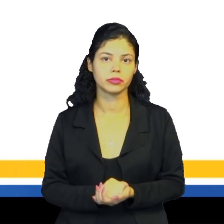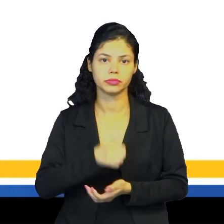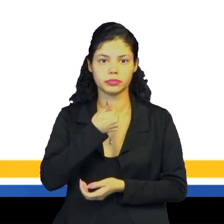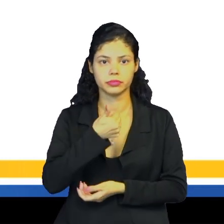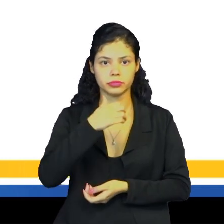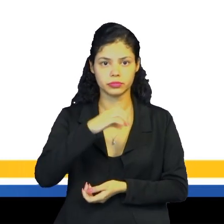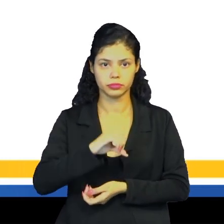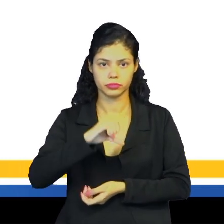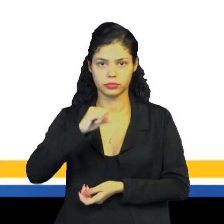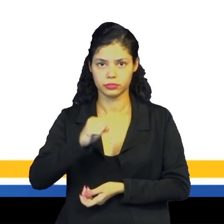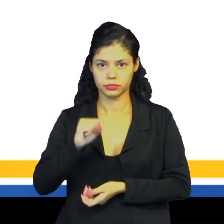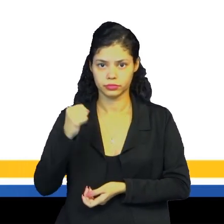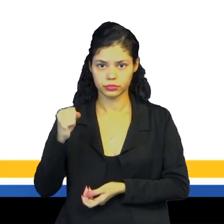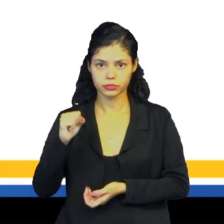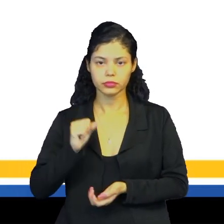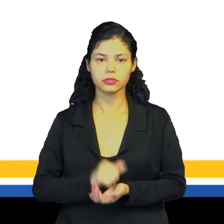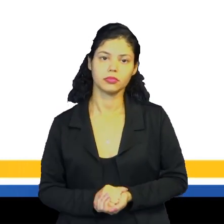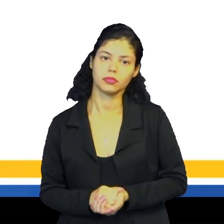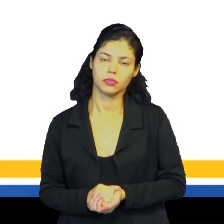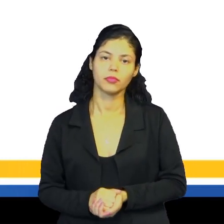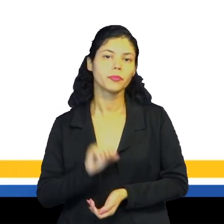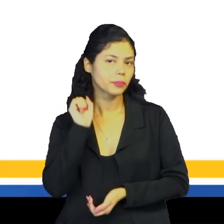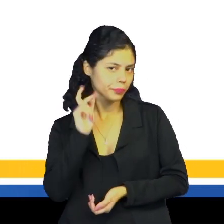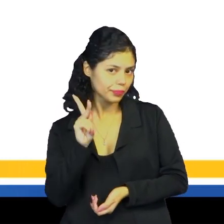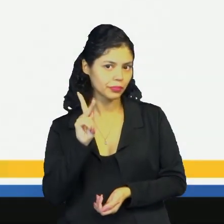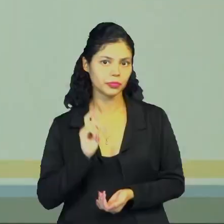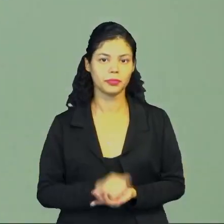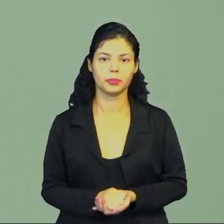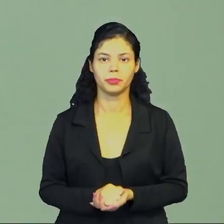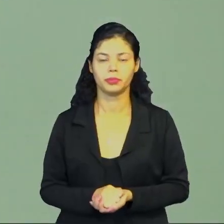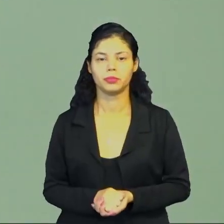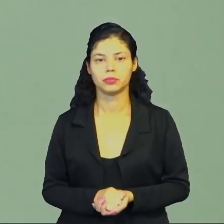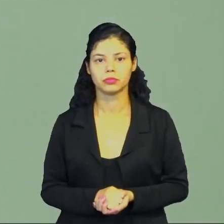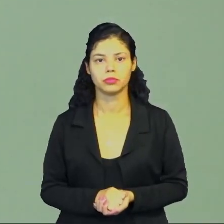de 1988, ok?